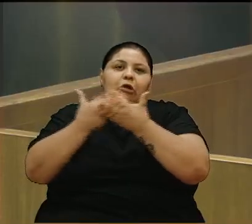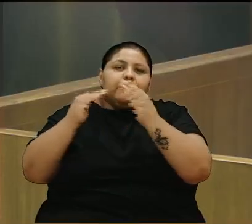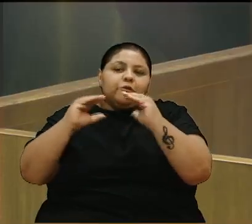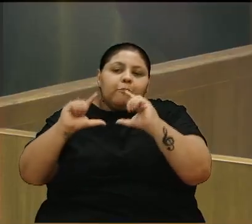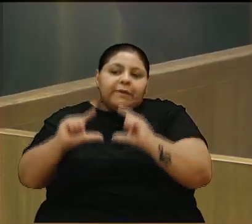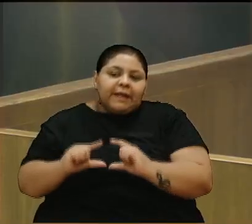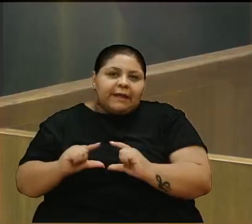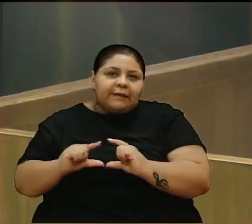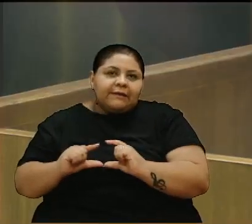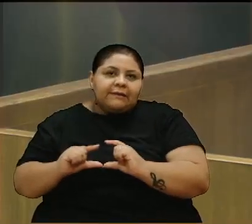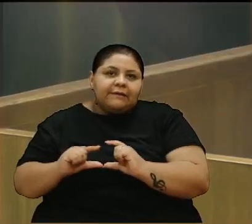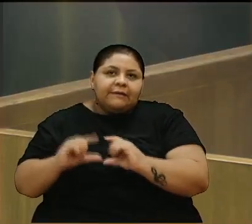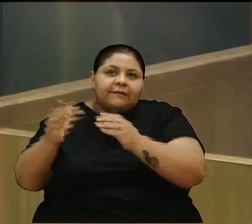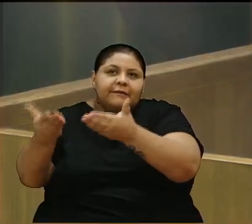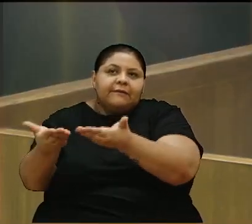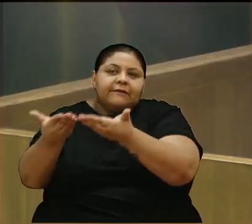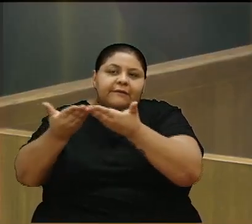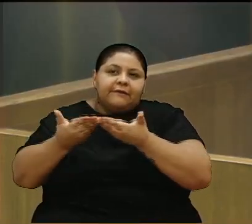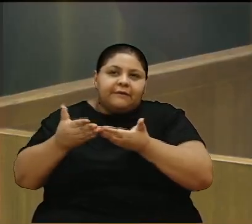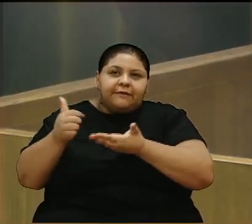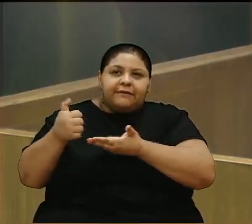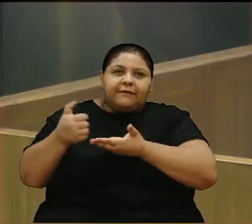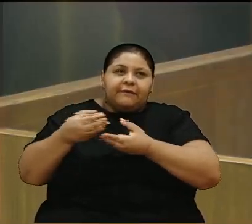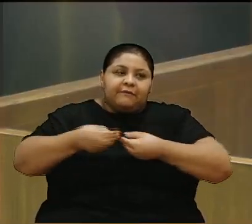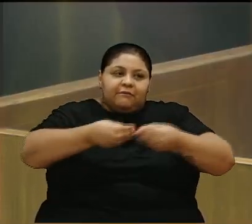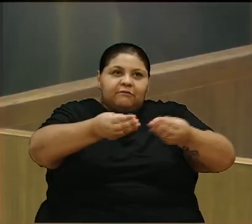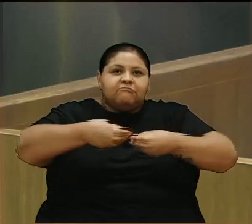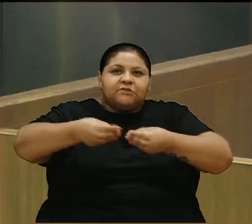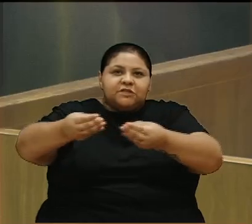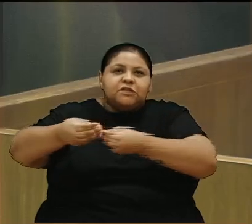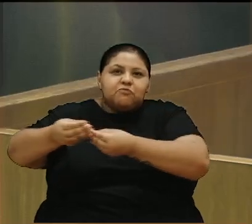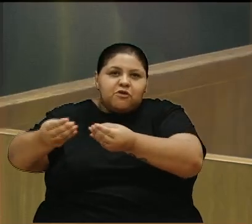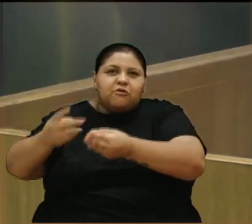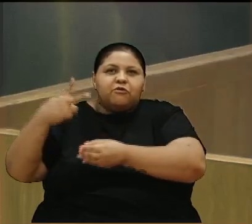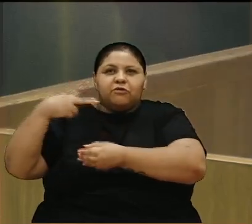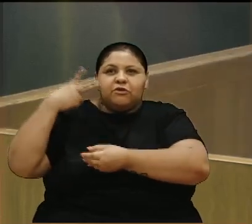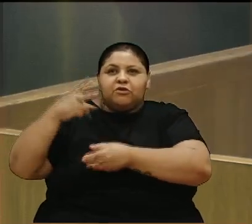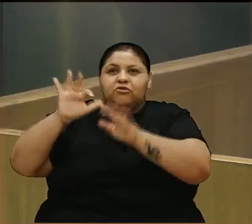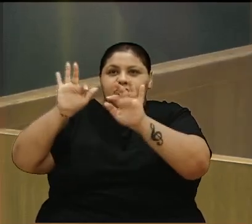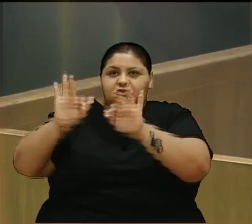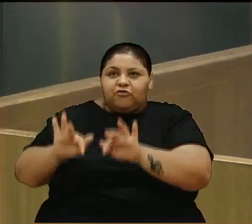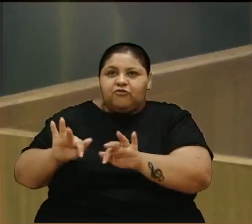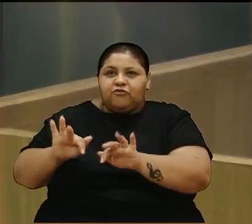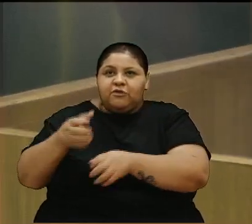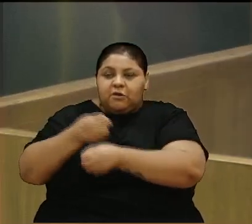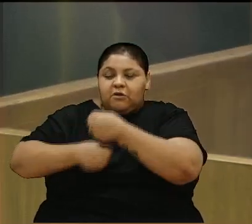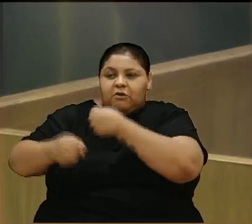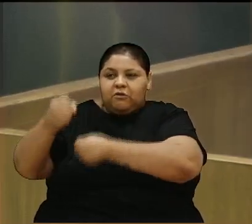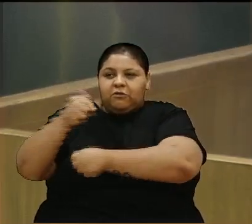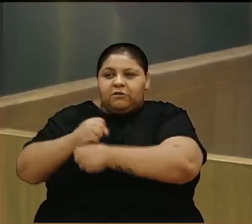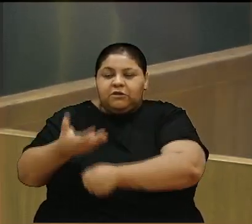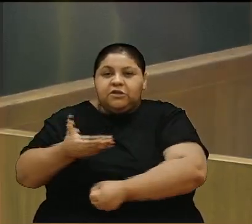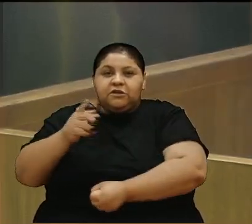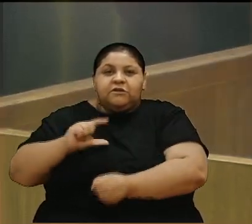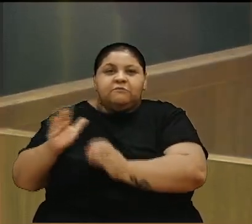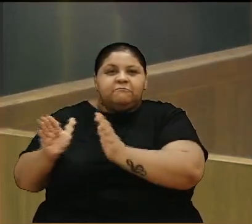pequenininho, a gente recebeu essas canetas aqui, distribuiu nos gabinetes, né, no final do ano passado, para que todos os vereadores tivessem